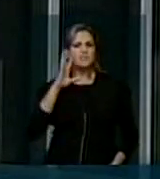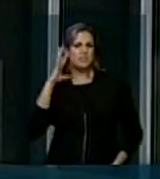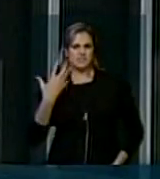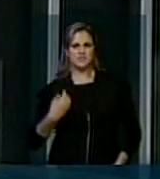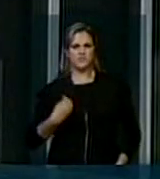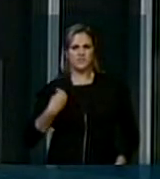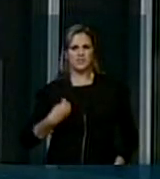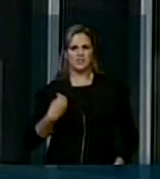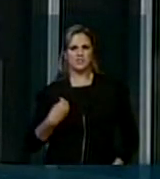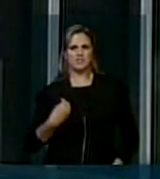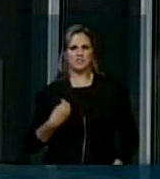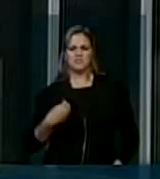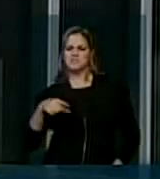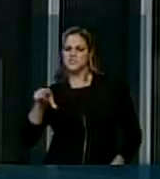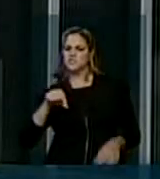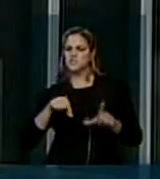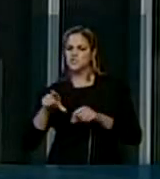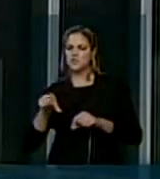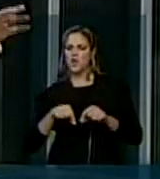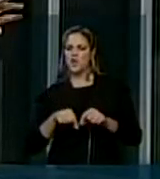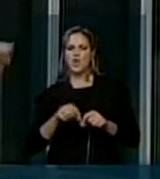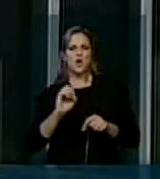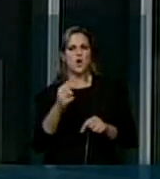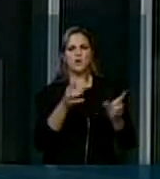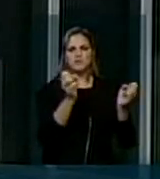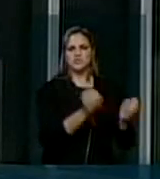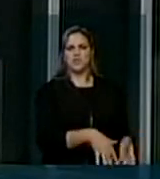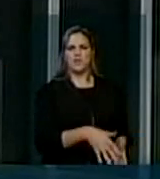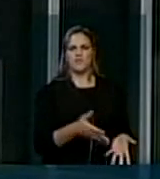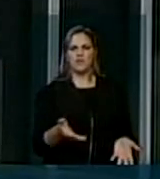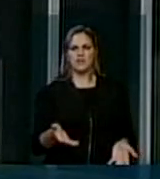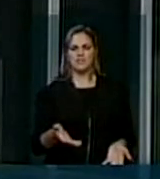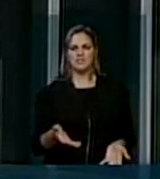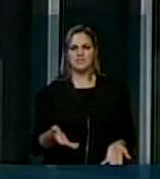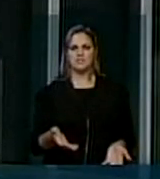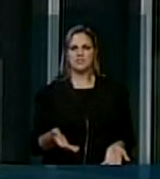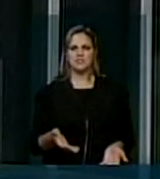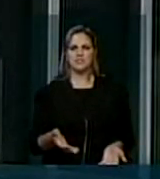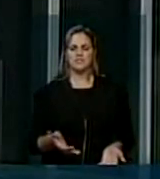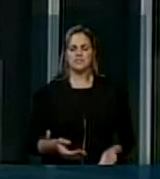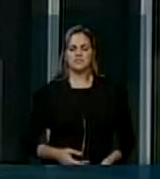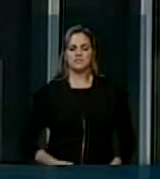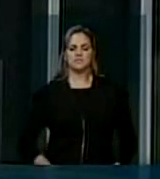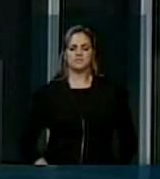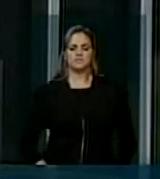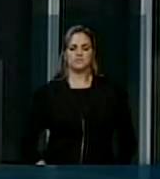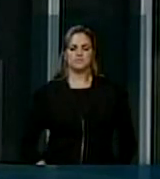Estamos descartando, eliminando os indesejáveis,